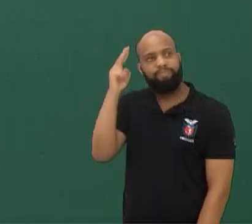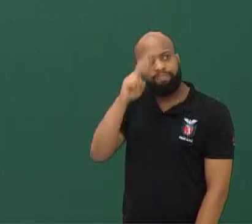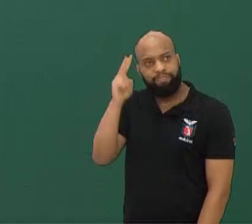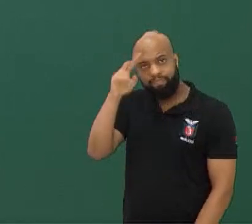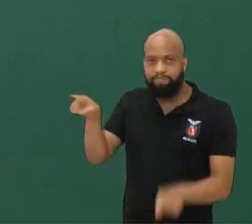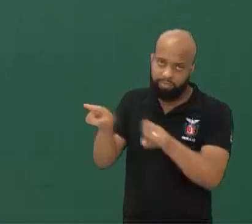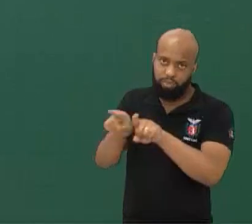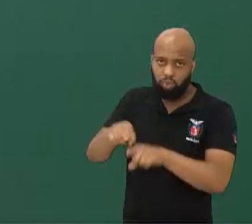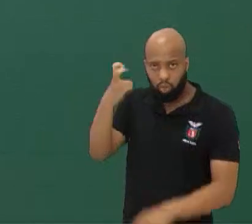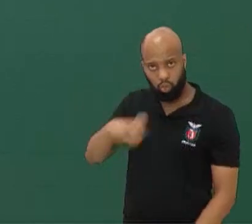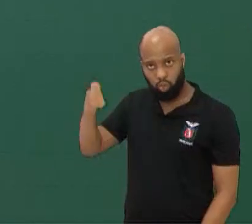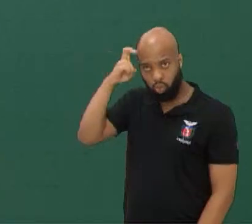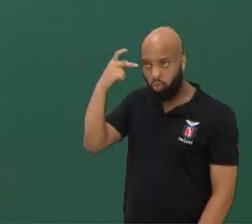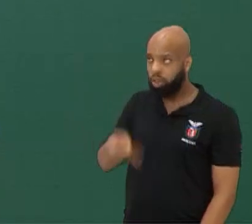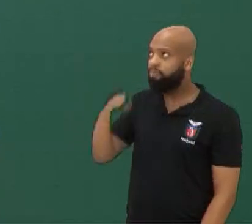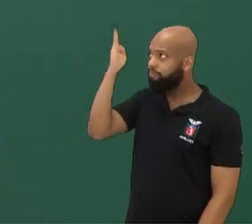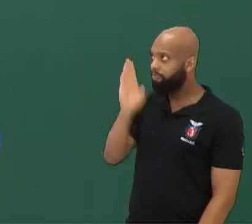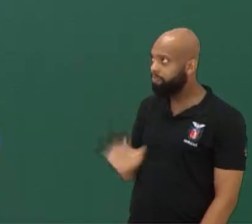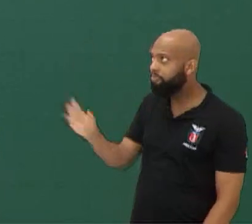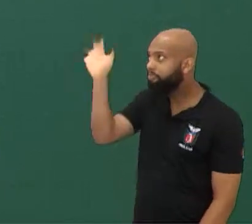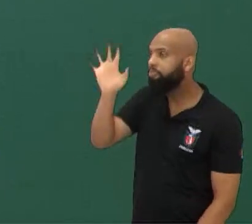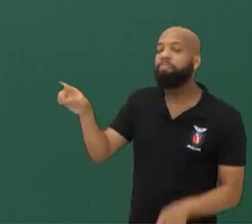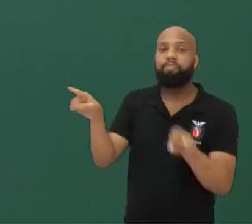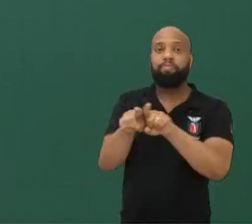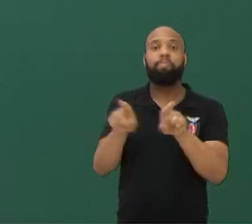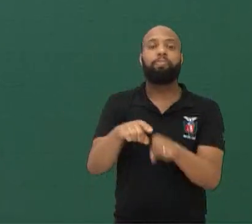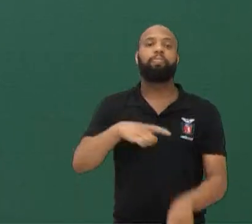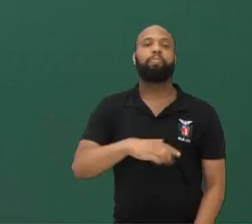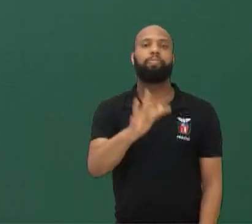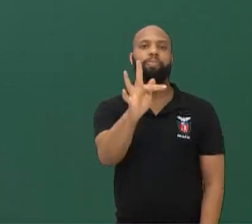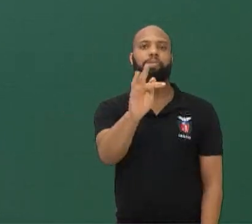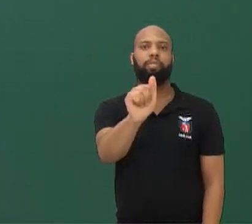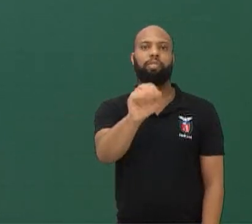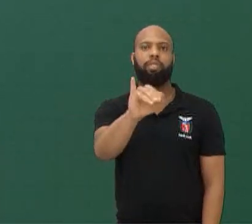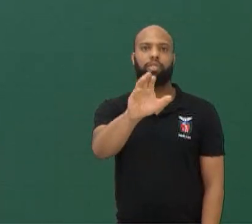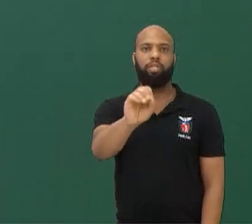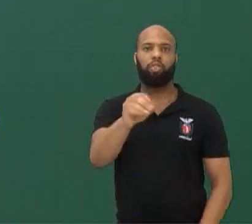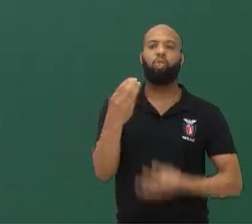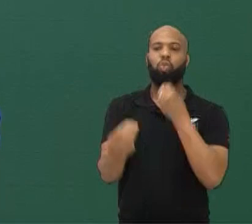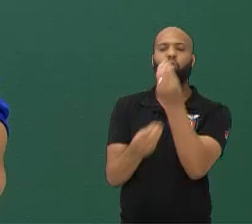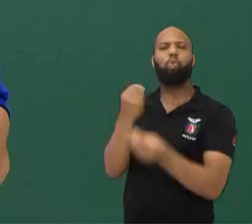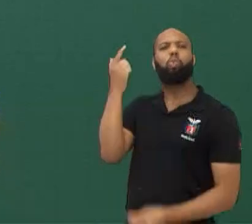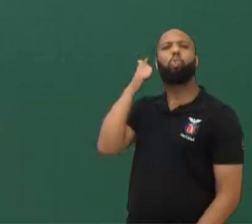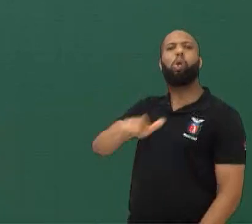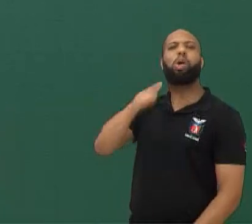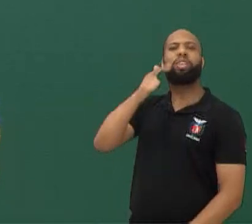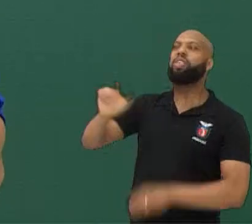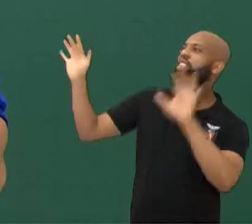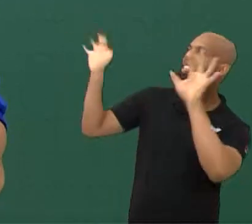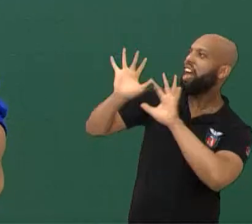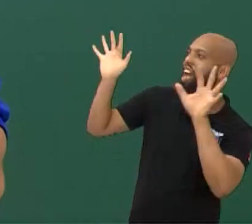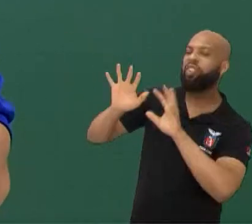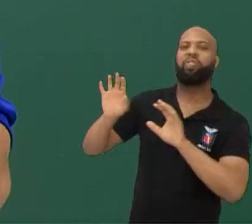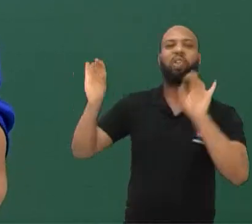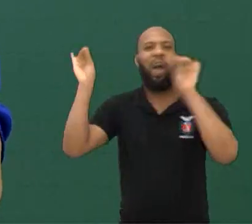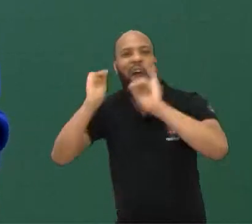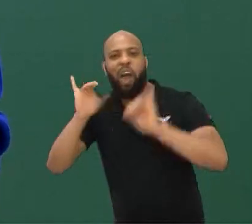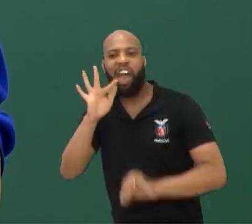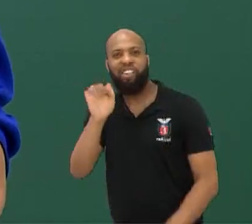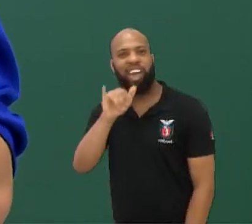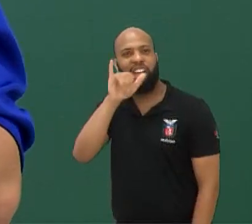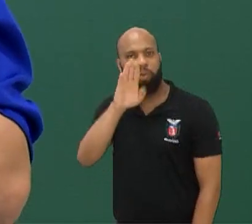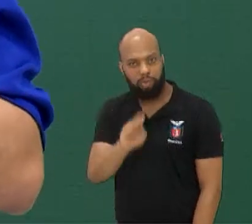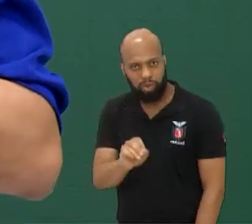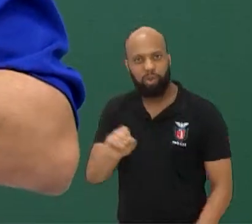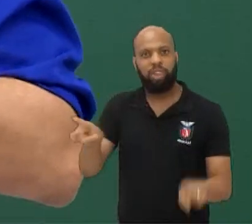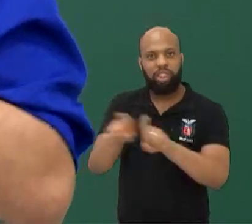para a cultura nacional. É isso mesmo. Ainda o Fábio Bilar. Como faz para eu ganhar um salve também? Salve, Fábio! Obrigado, legal você